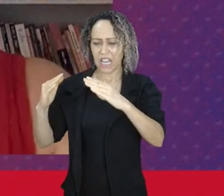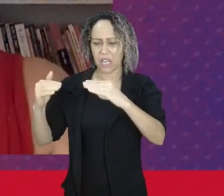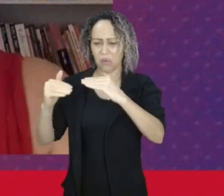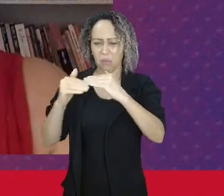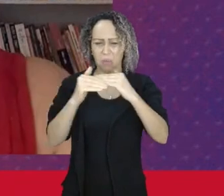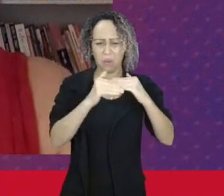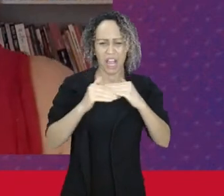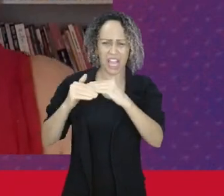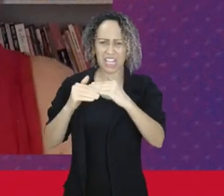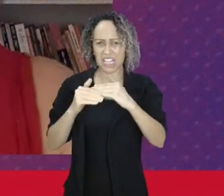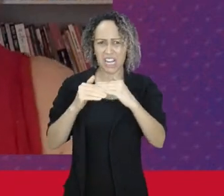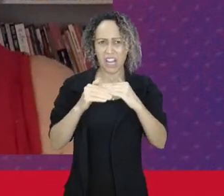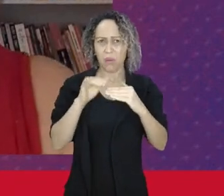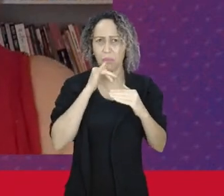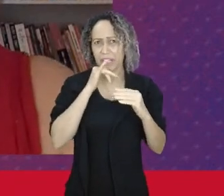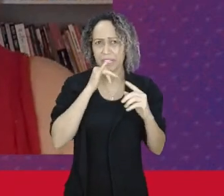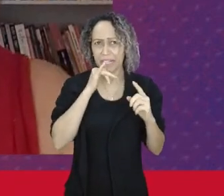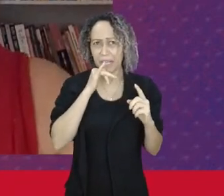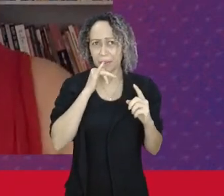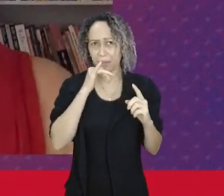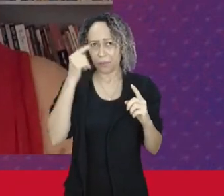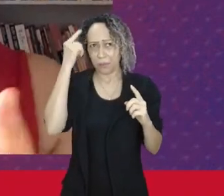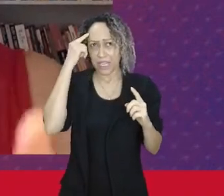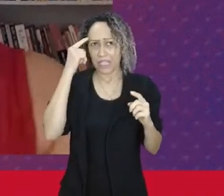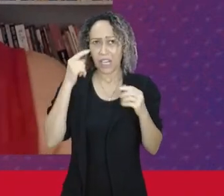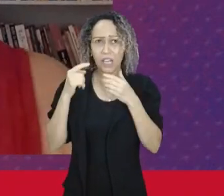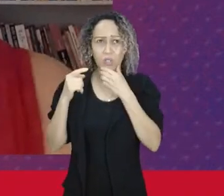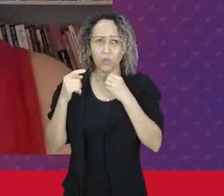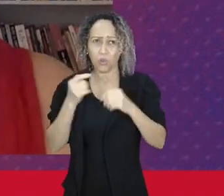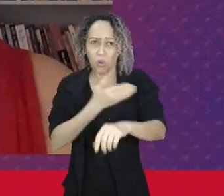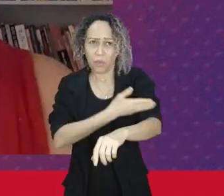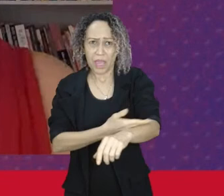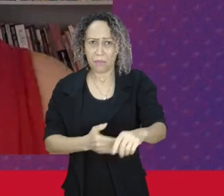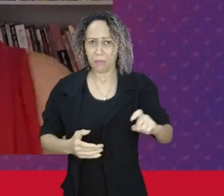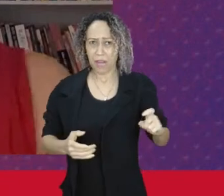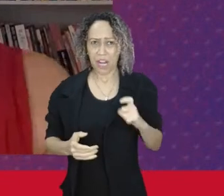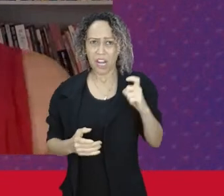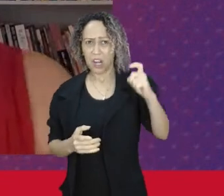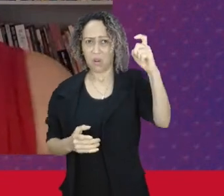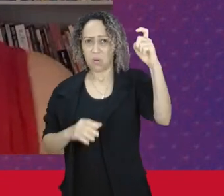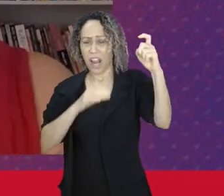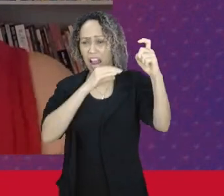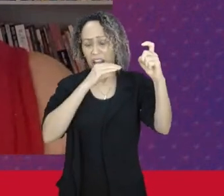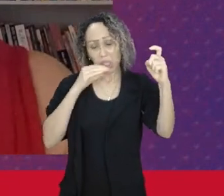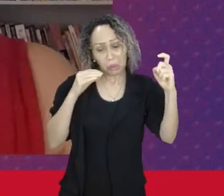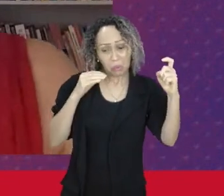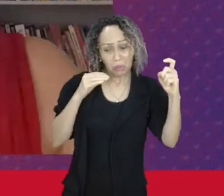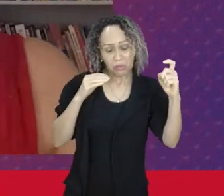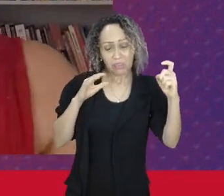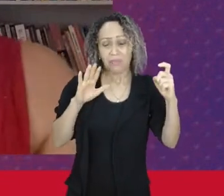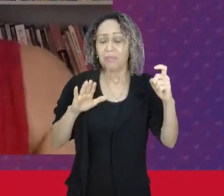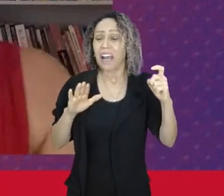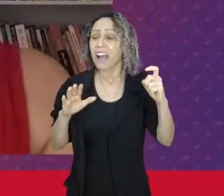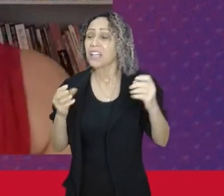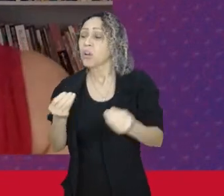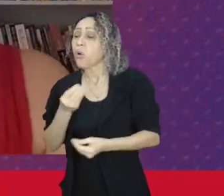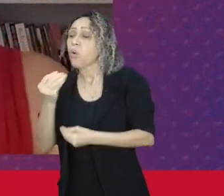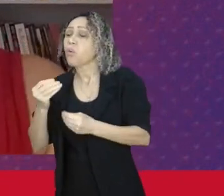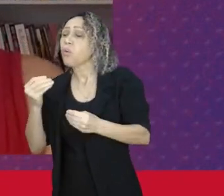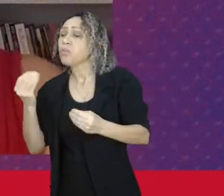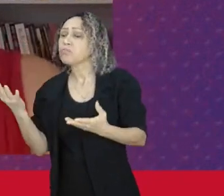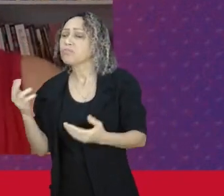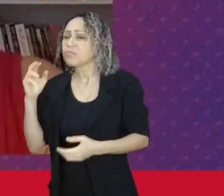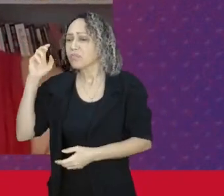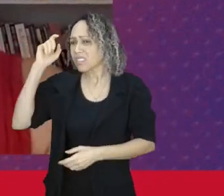por essas medidas de contenção do vento, as pessoas negras não conseguem, né? Então, numa coisa